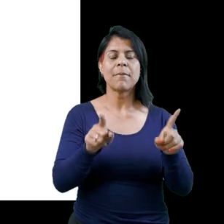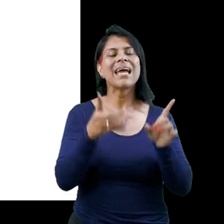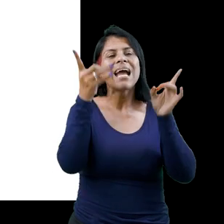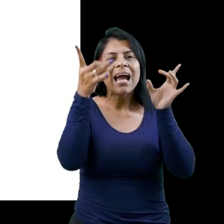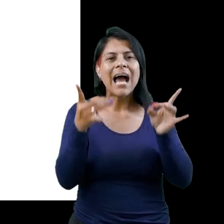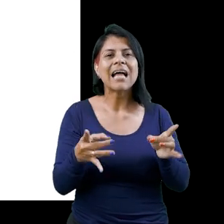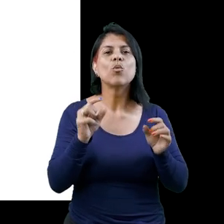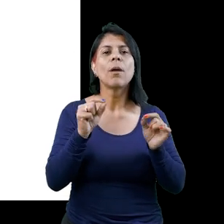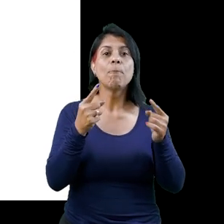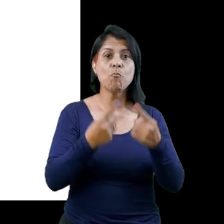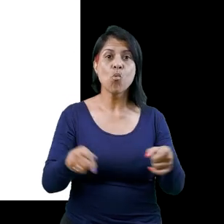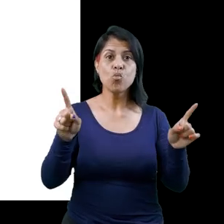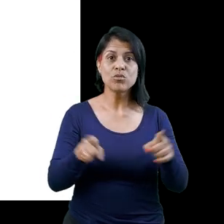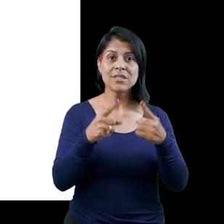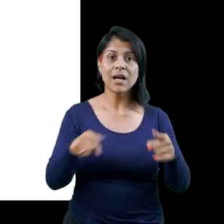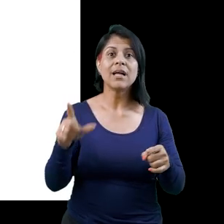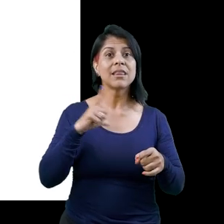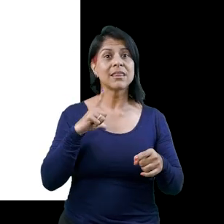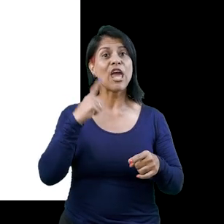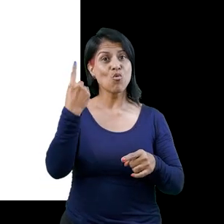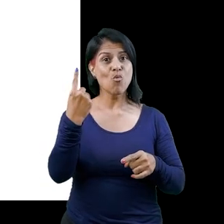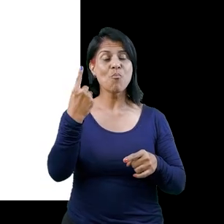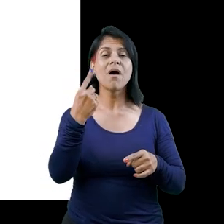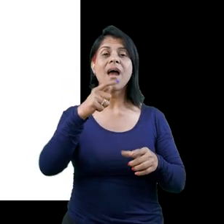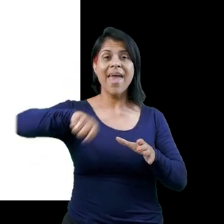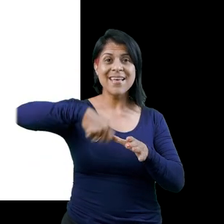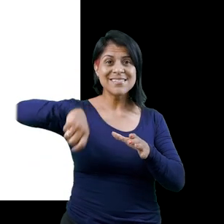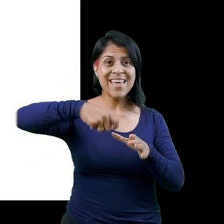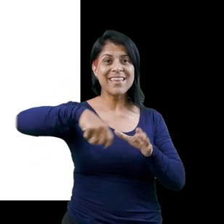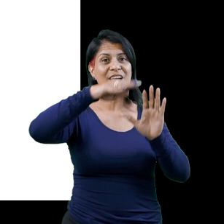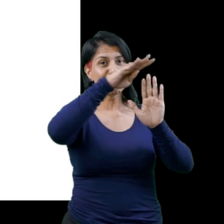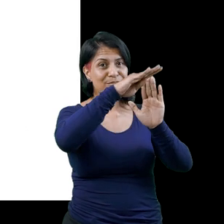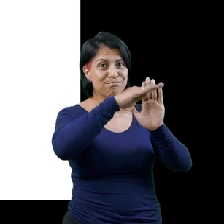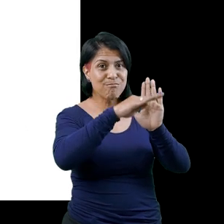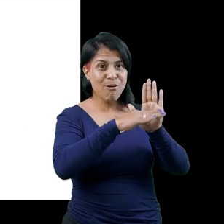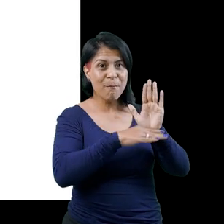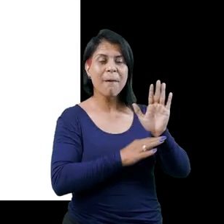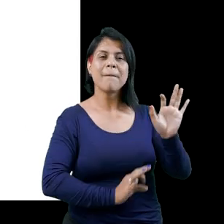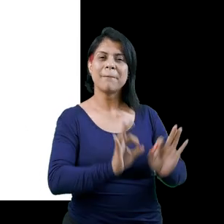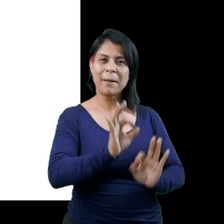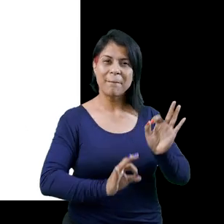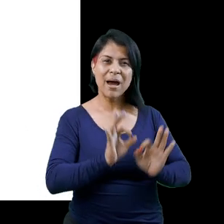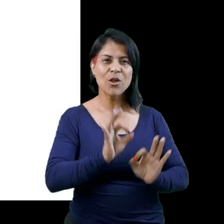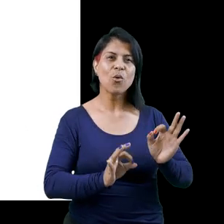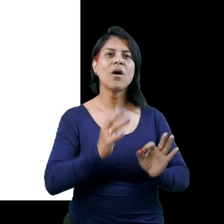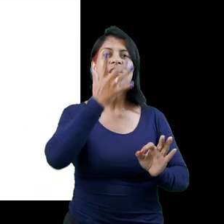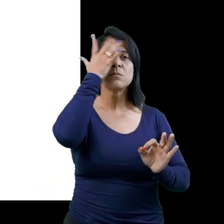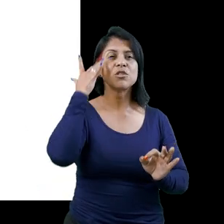cada música tem uma receita. Ela preparou com pessoas que ela